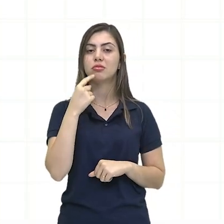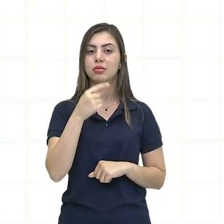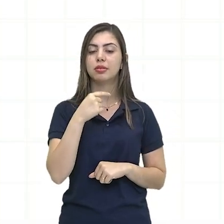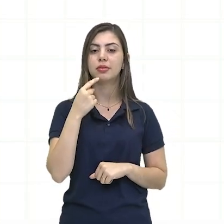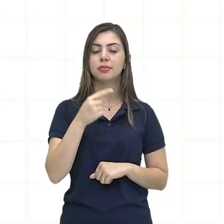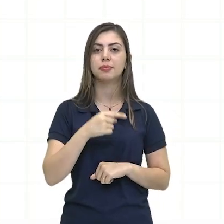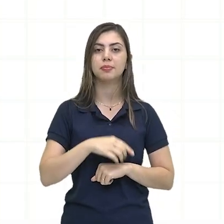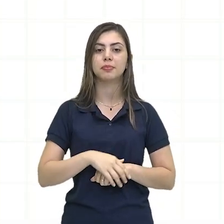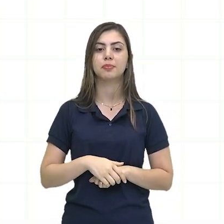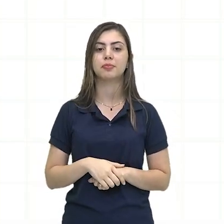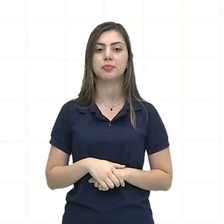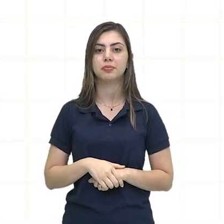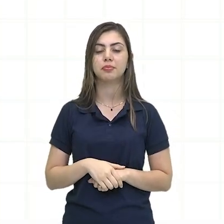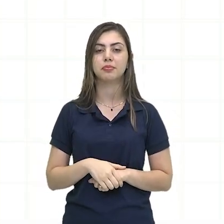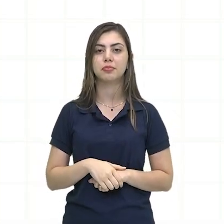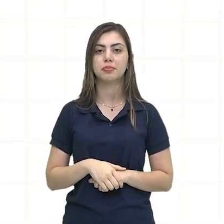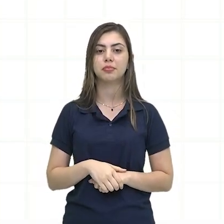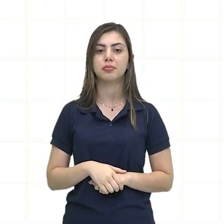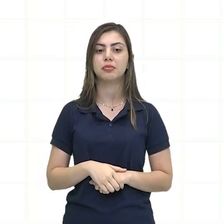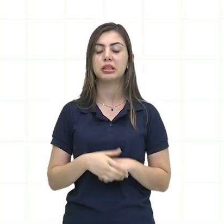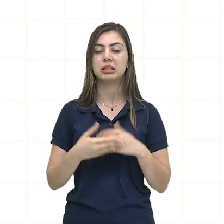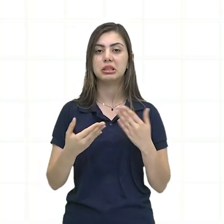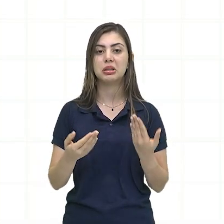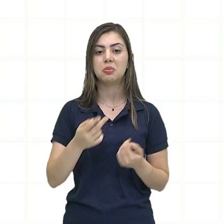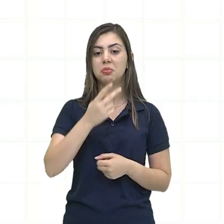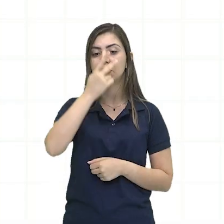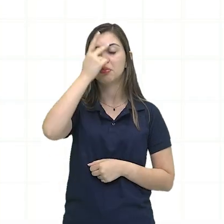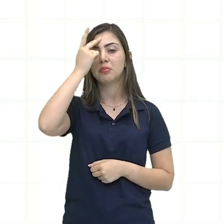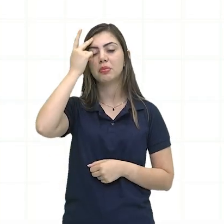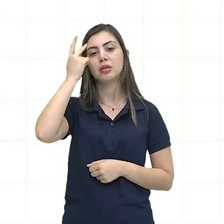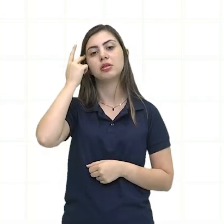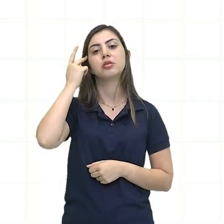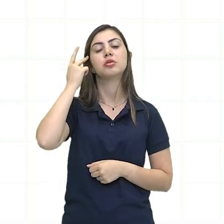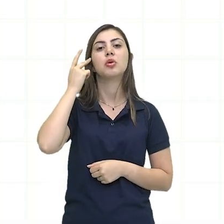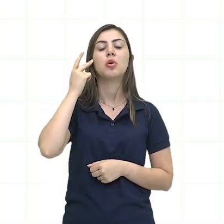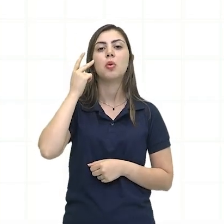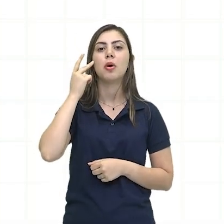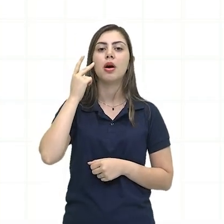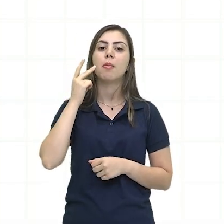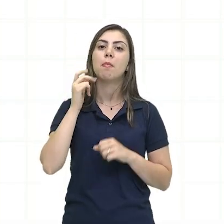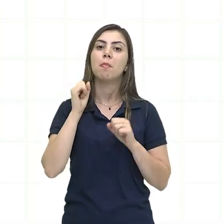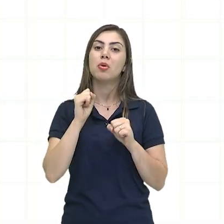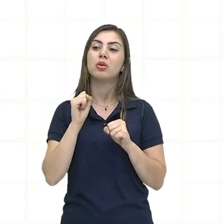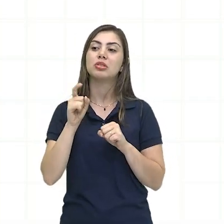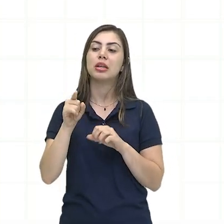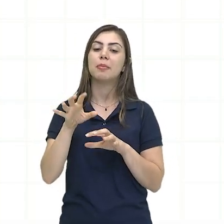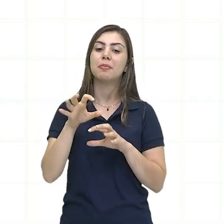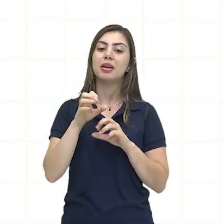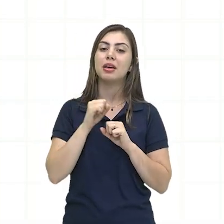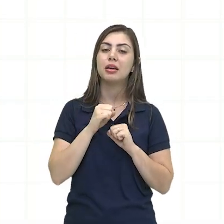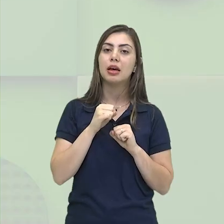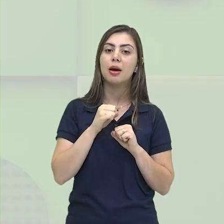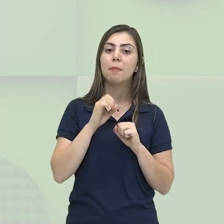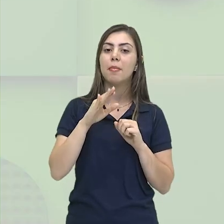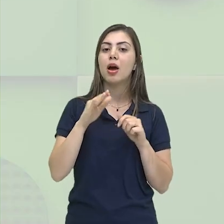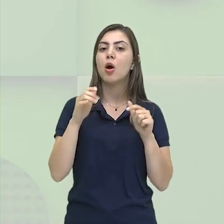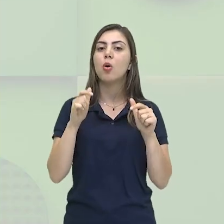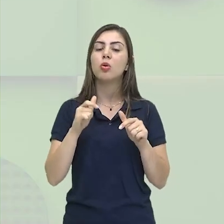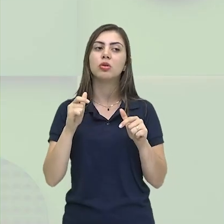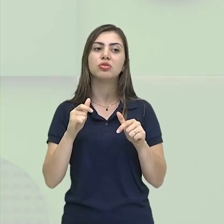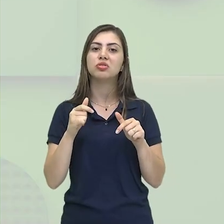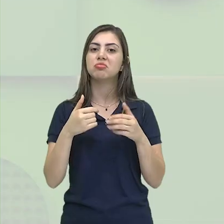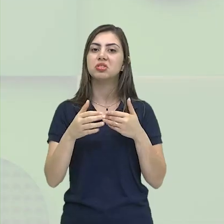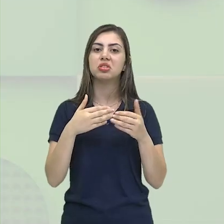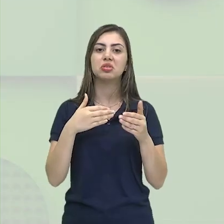pode atacar qualquer uma dessas articulações, tá? Como a professora